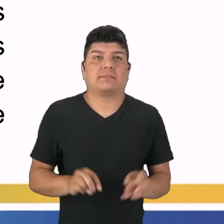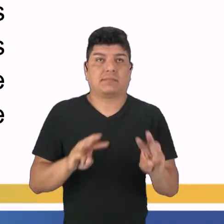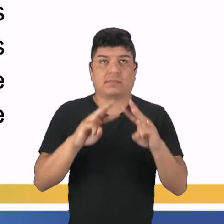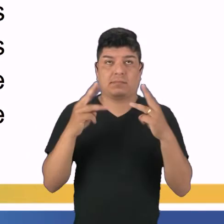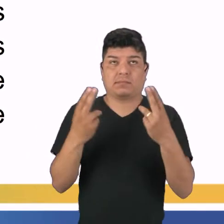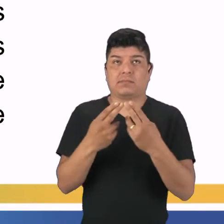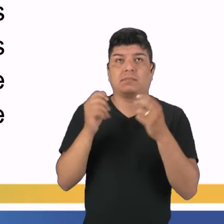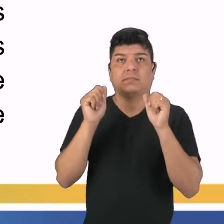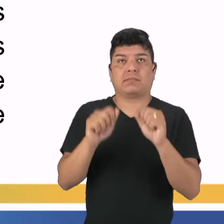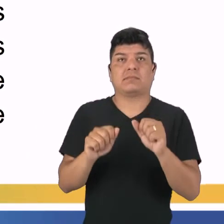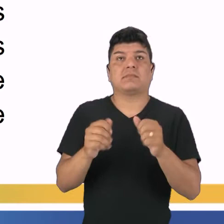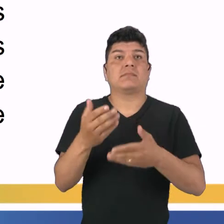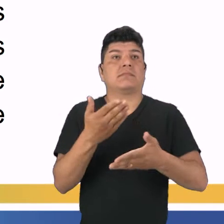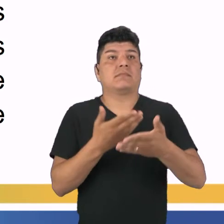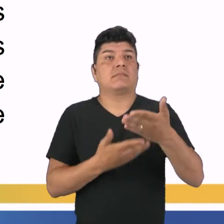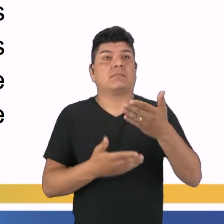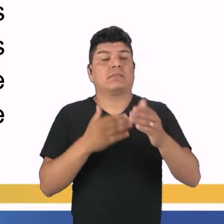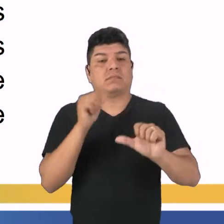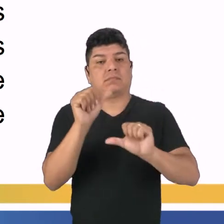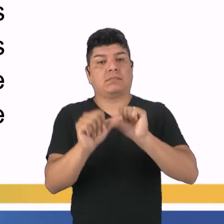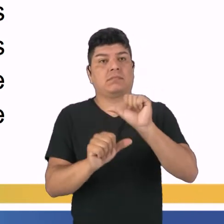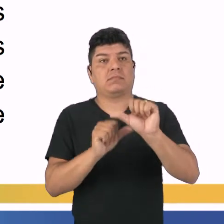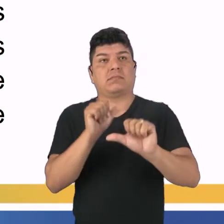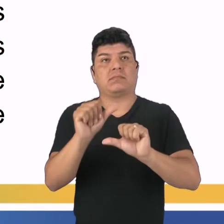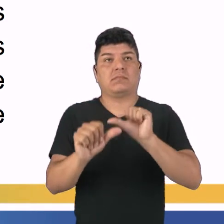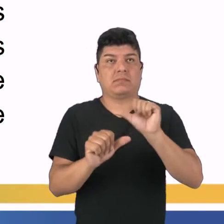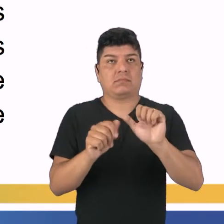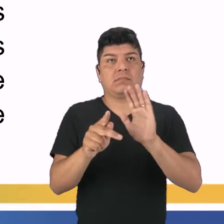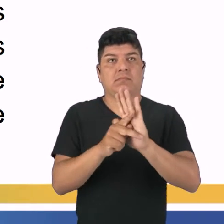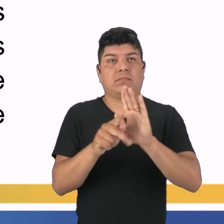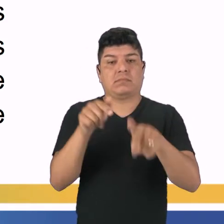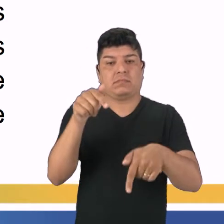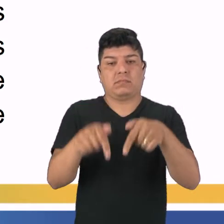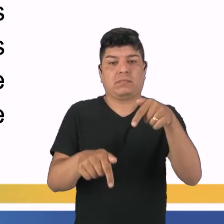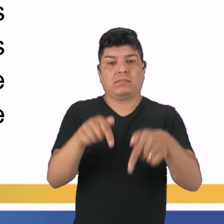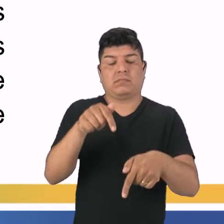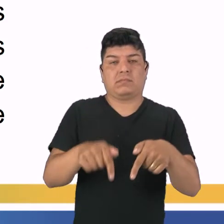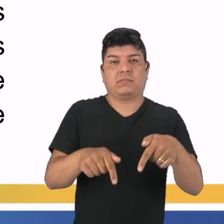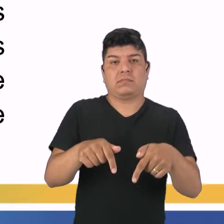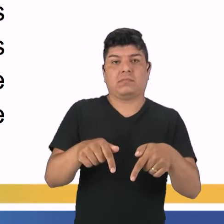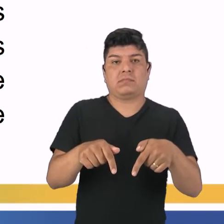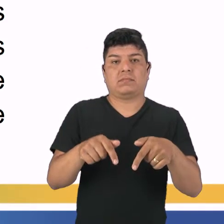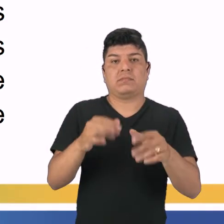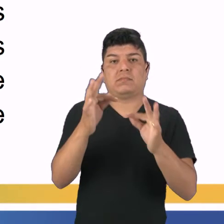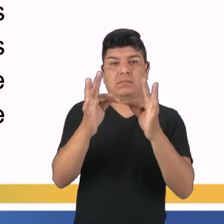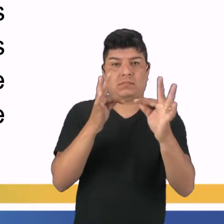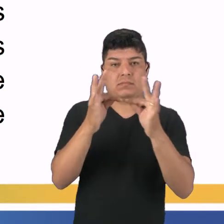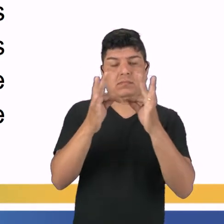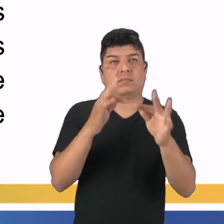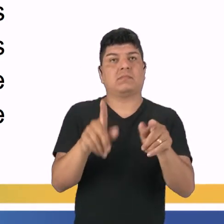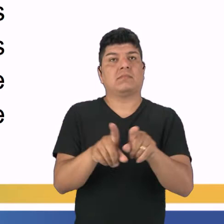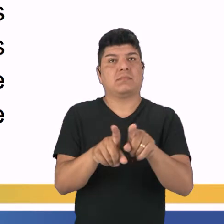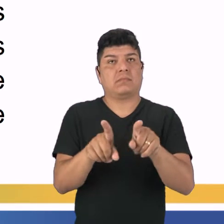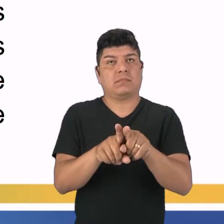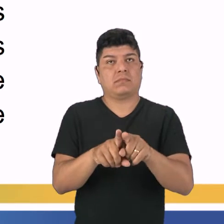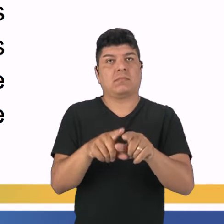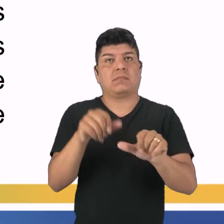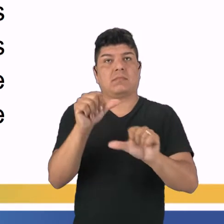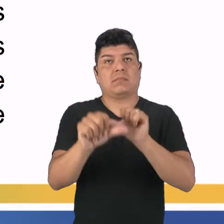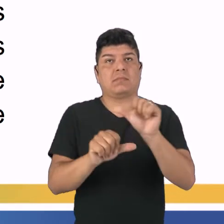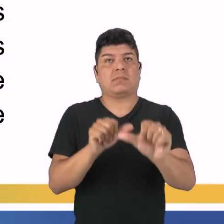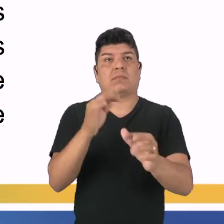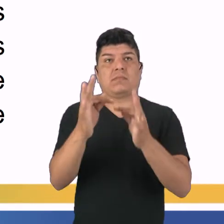A matéria pode passar por transformações físicas e químicas. As transformações físicas